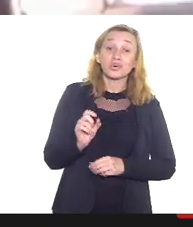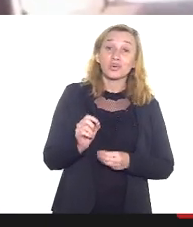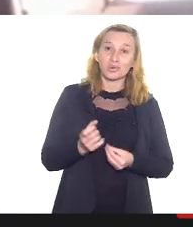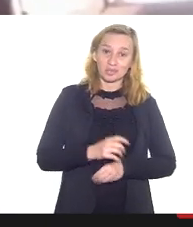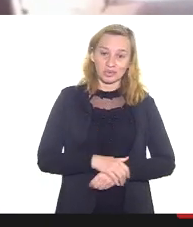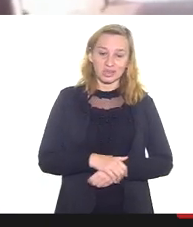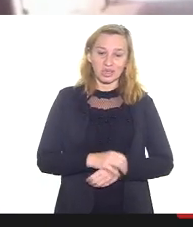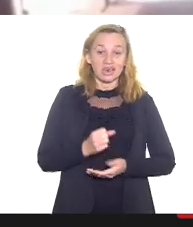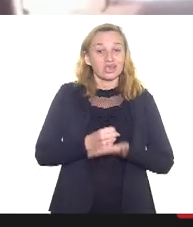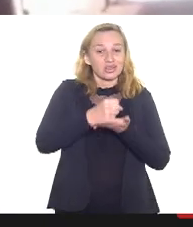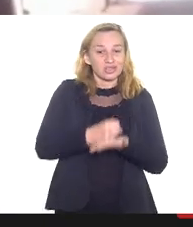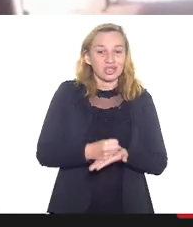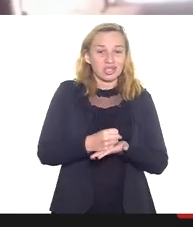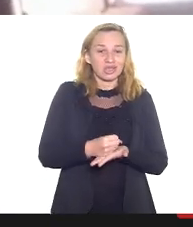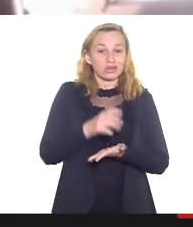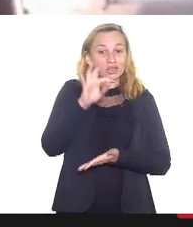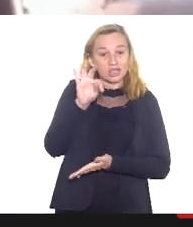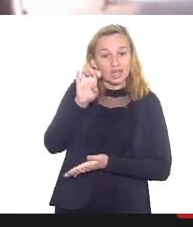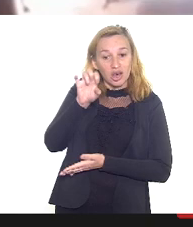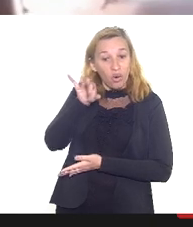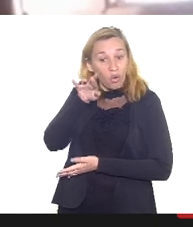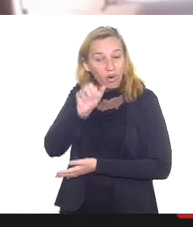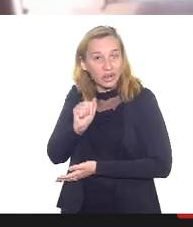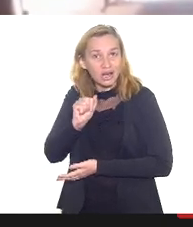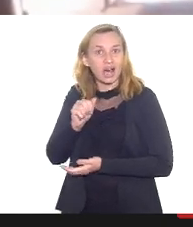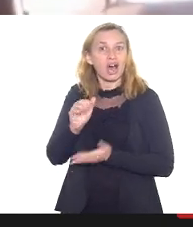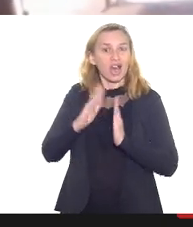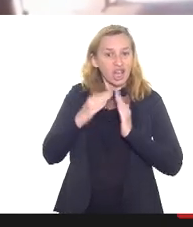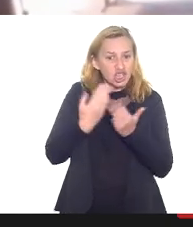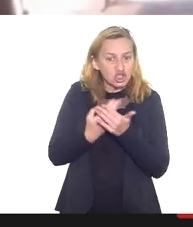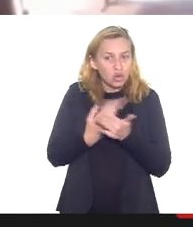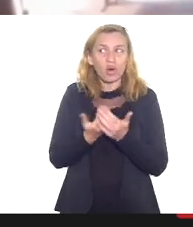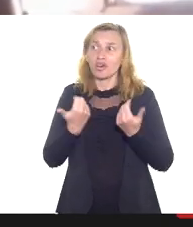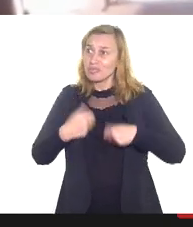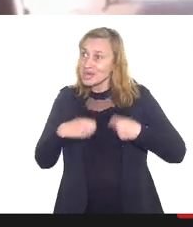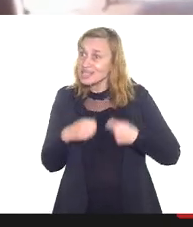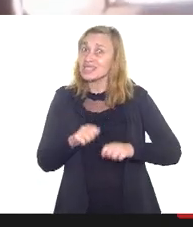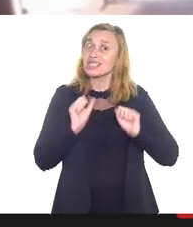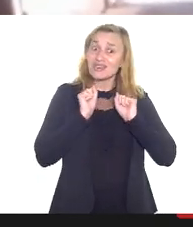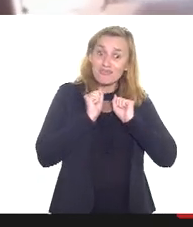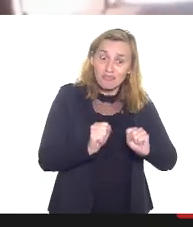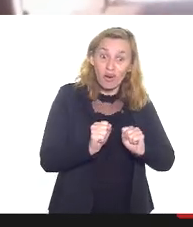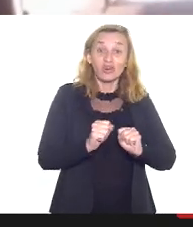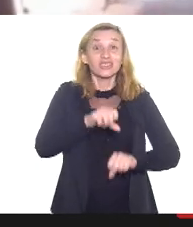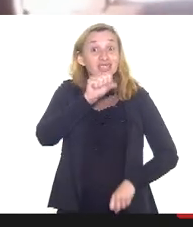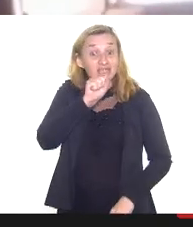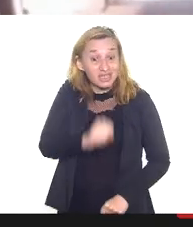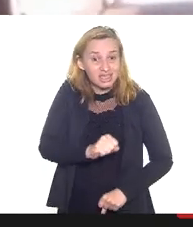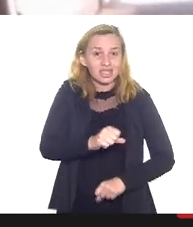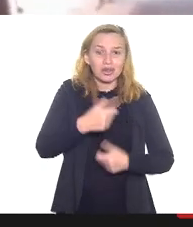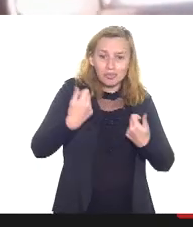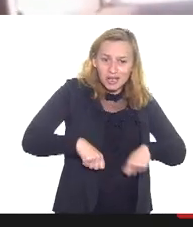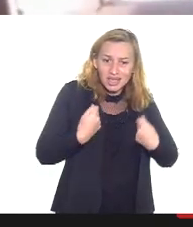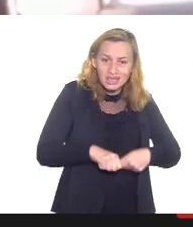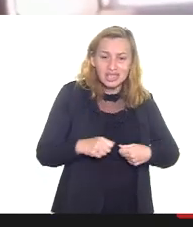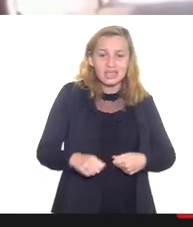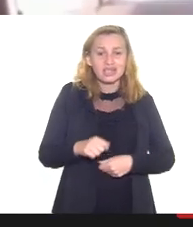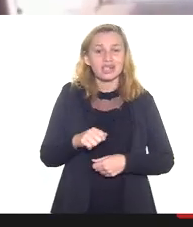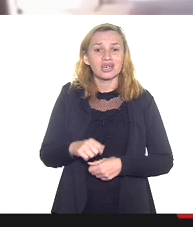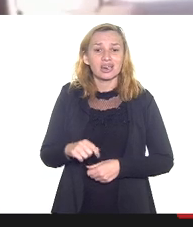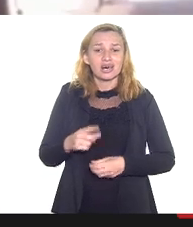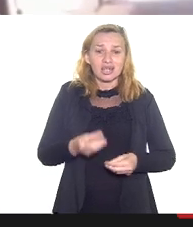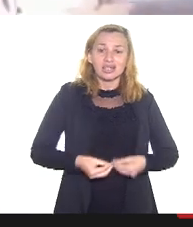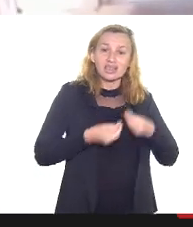com sustentação teórica. Né? A escola precisa, ela pode, ela deve e precisa ser garantida a